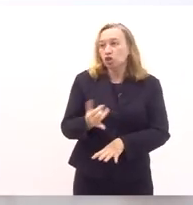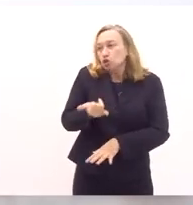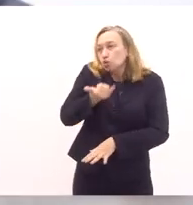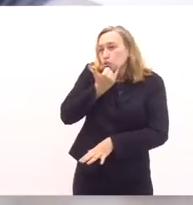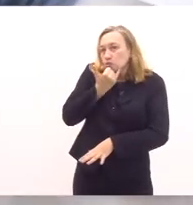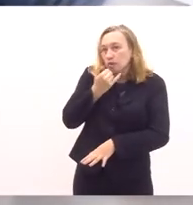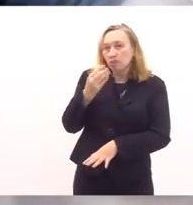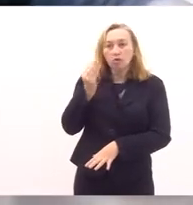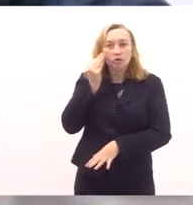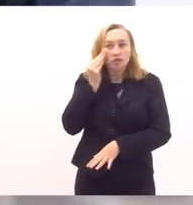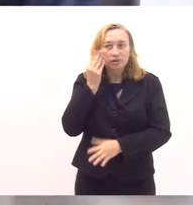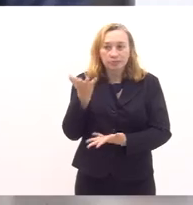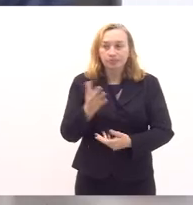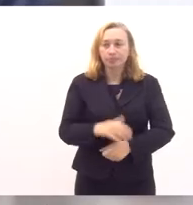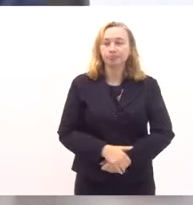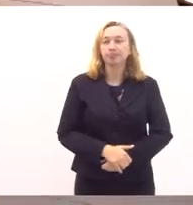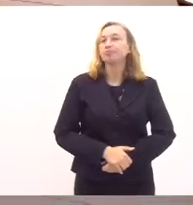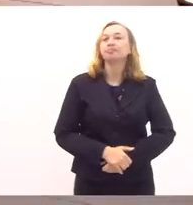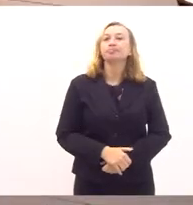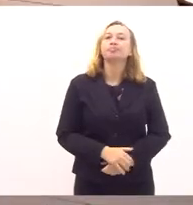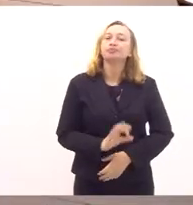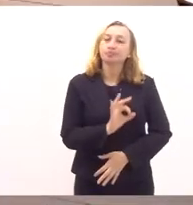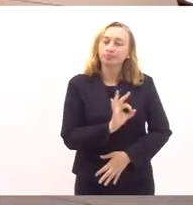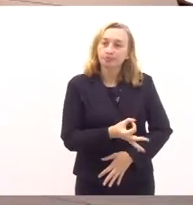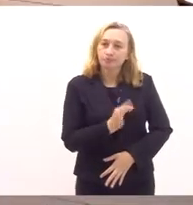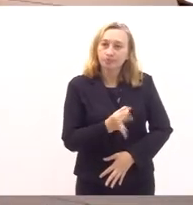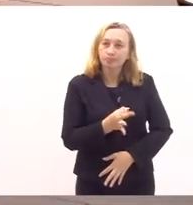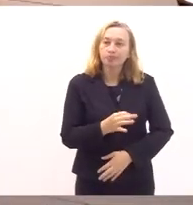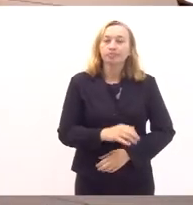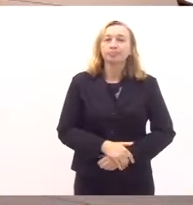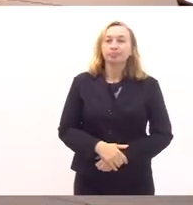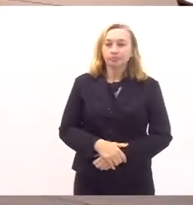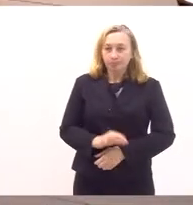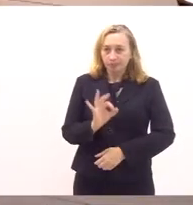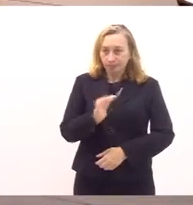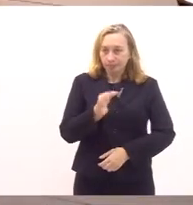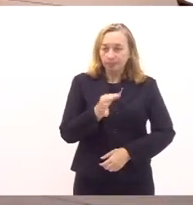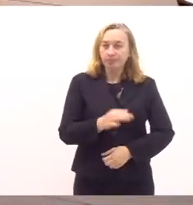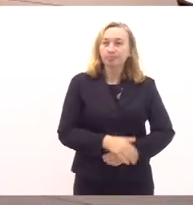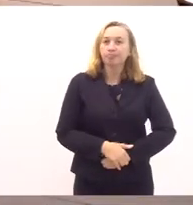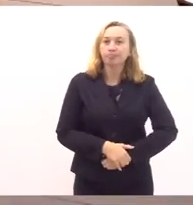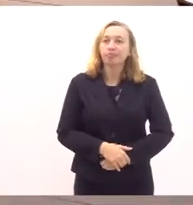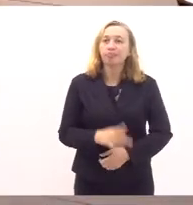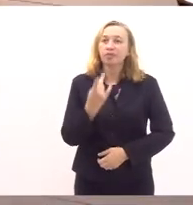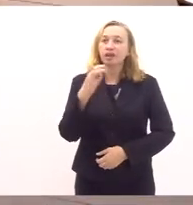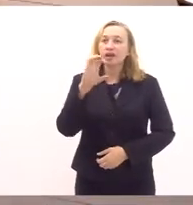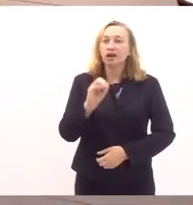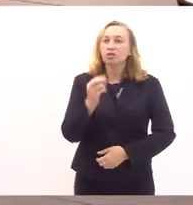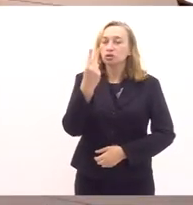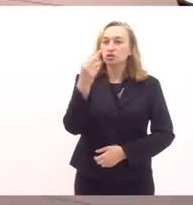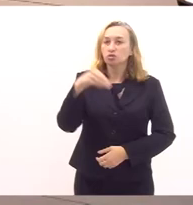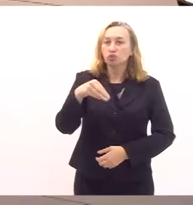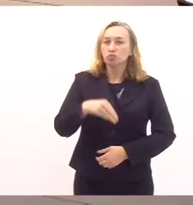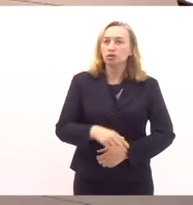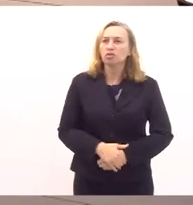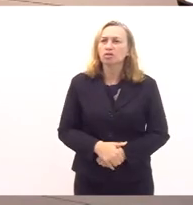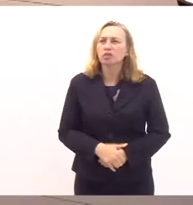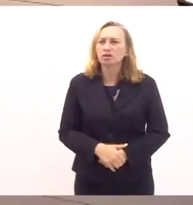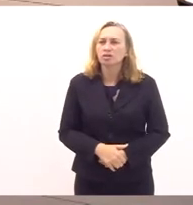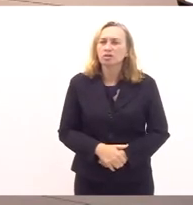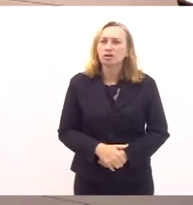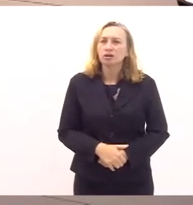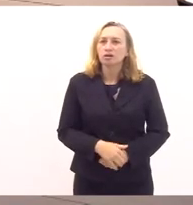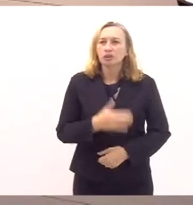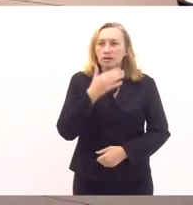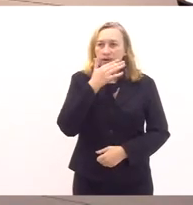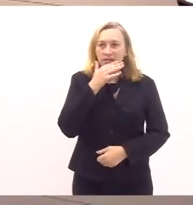Mônica. Tem toda a razão, Indalécio. Toda a razão. Hélio, dois minutos.